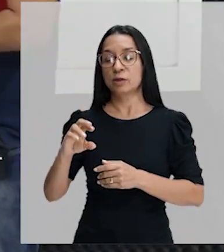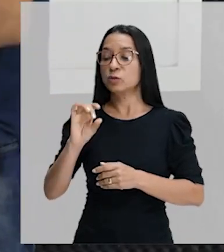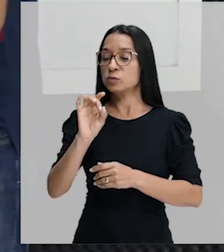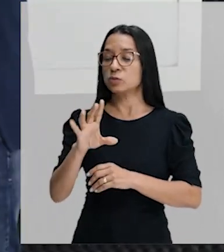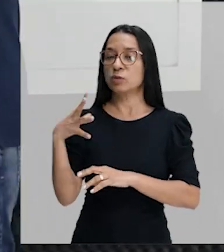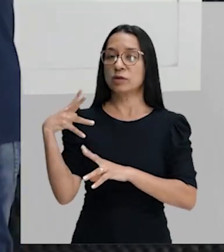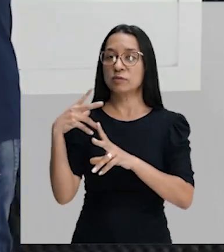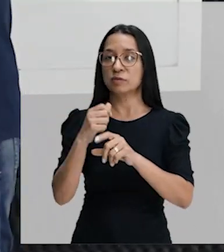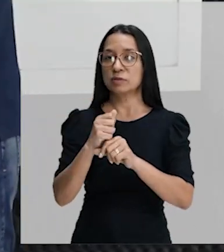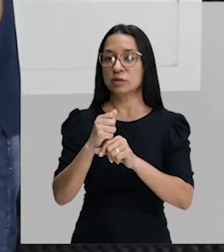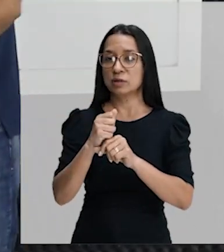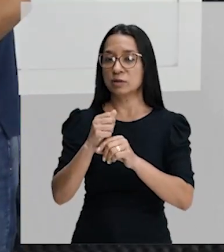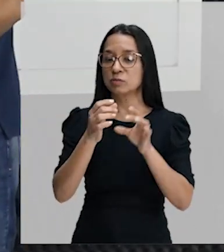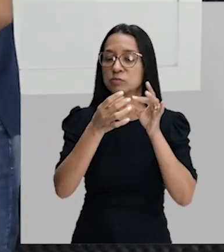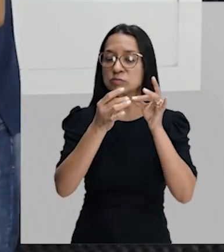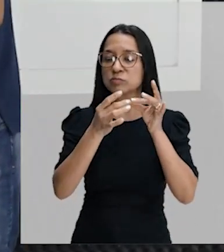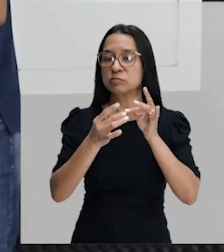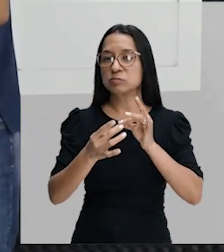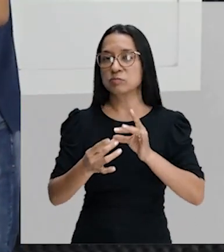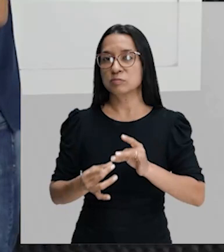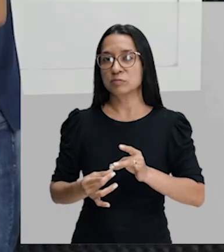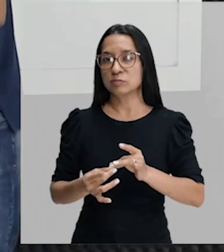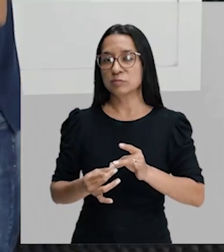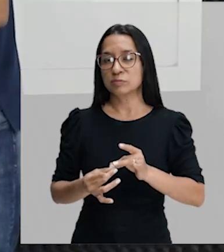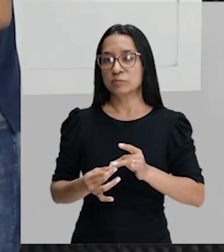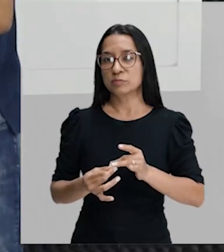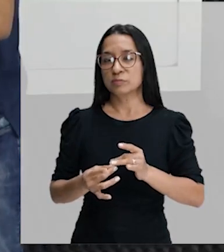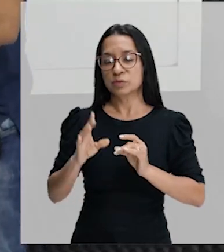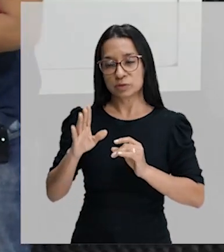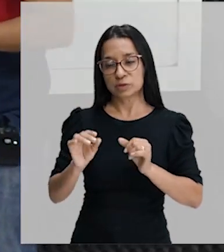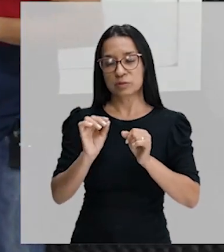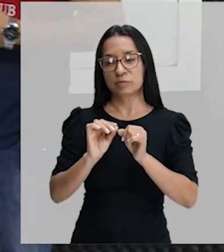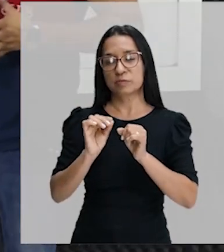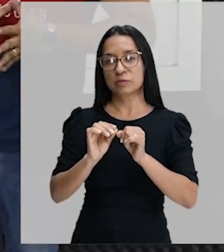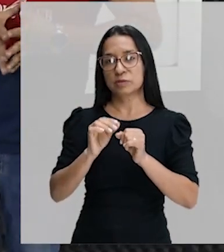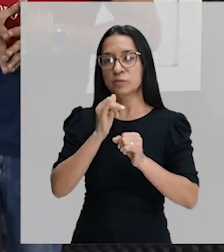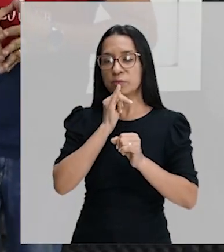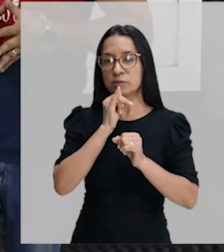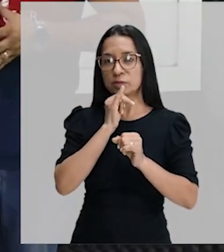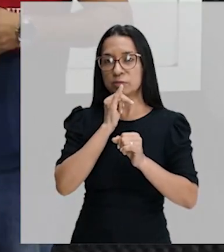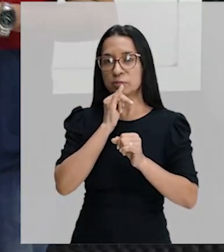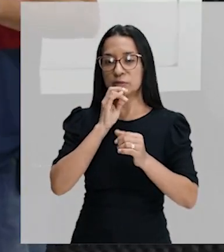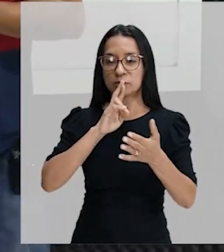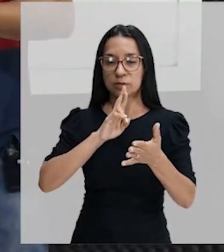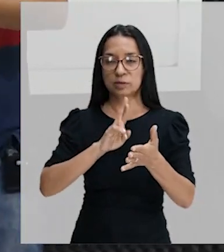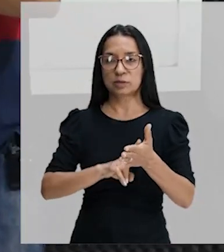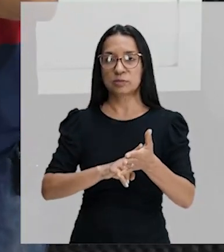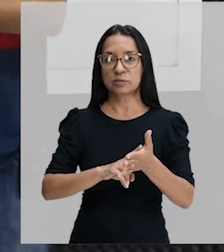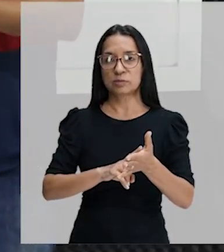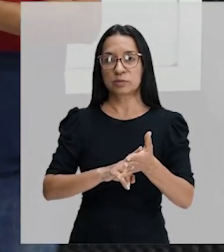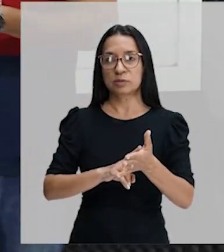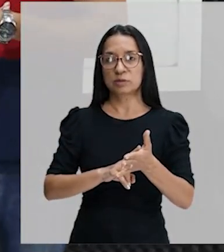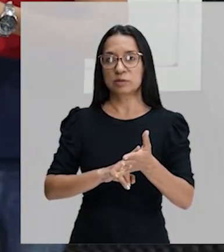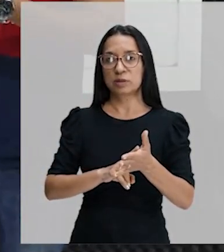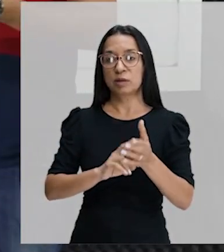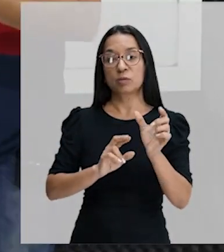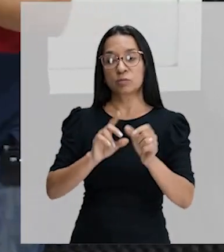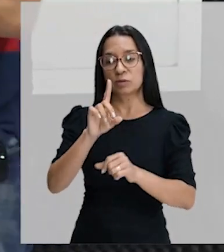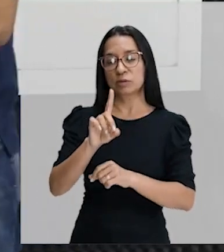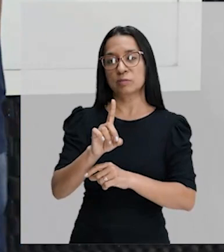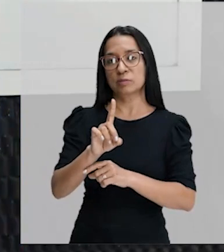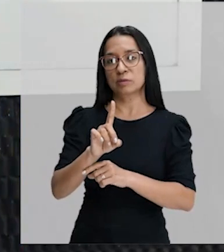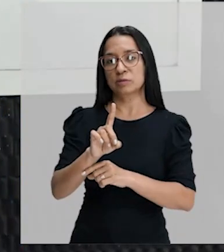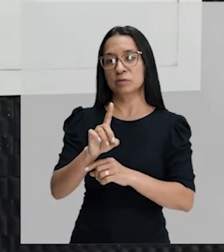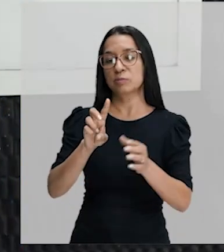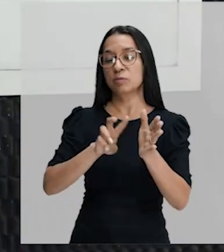o passo, né? Já a gente vai fazer um exemplo para a gente resolver um determinante pelo método